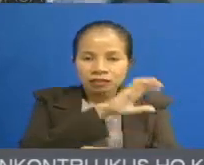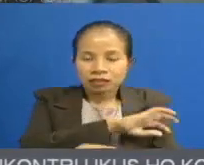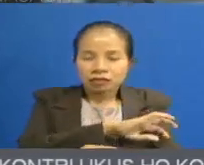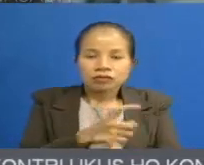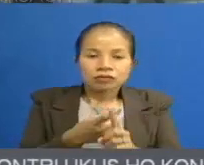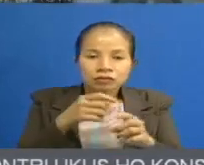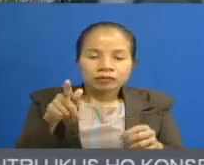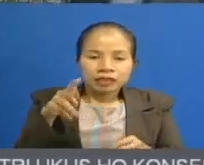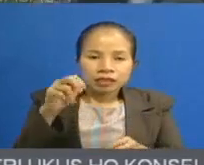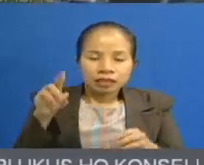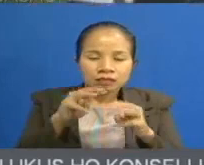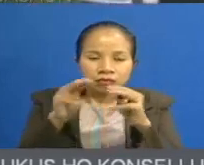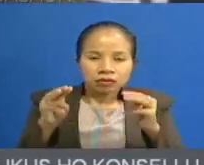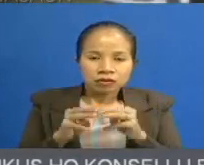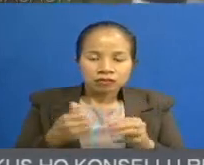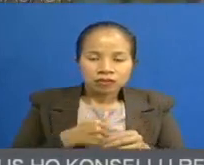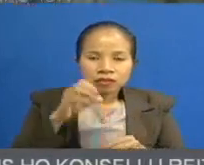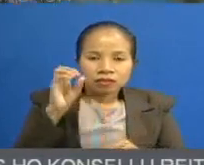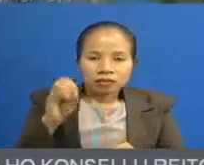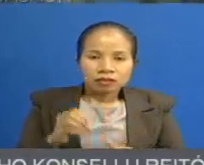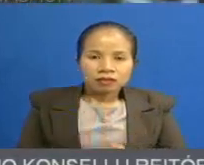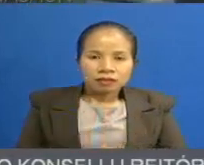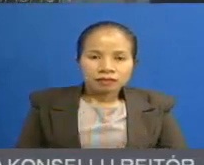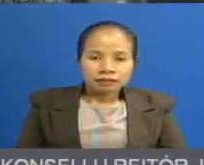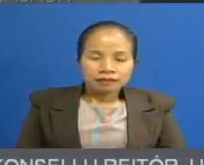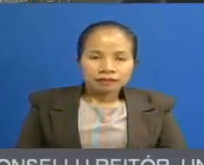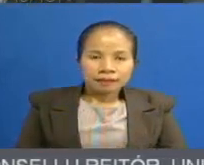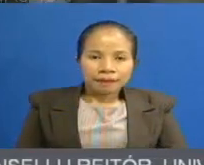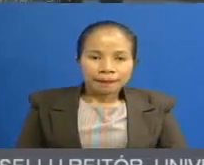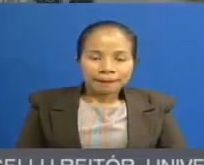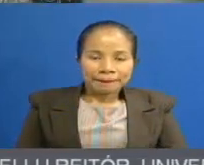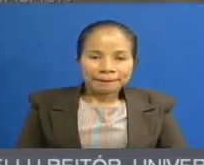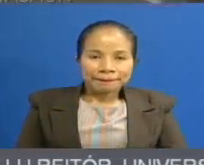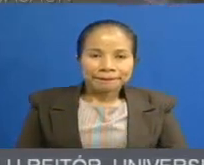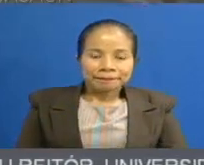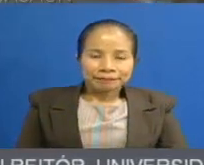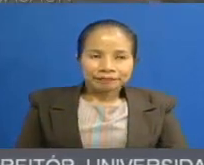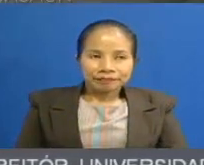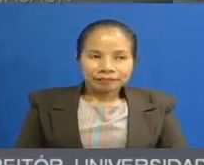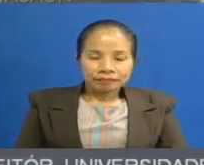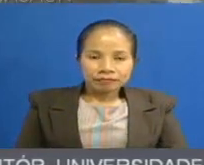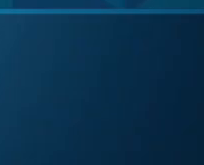máximo husi penitele municipio inaro Napoleão Xavier ba RTTL